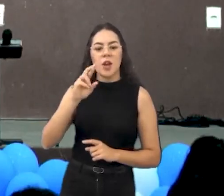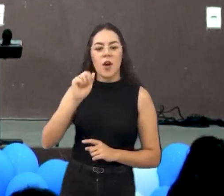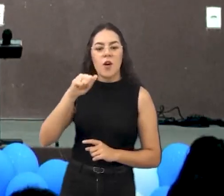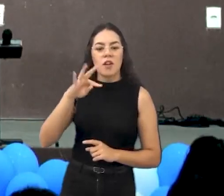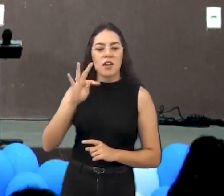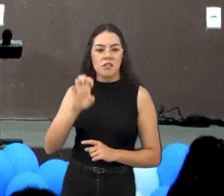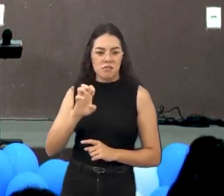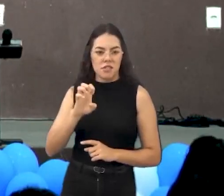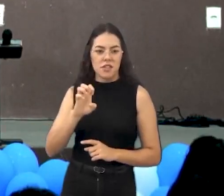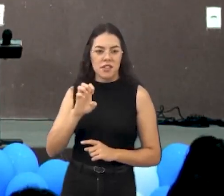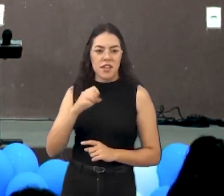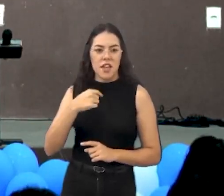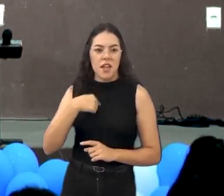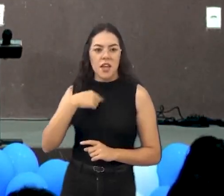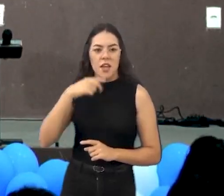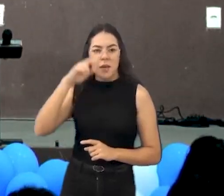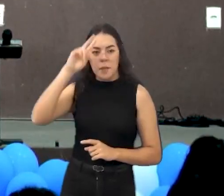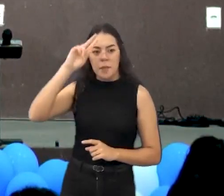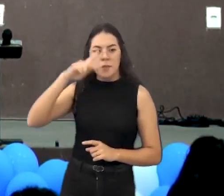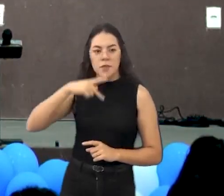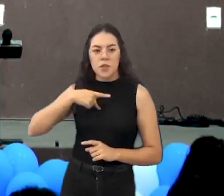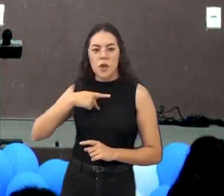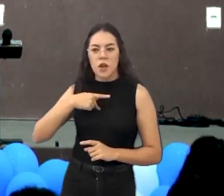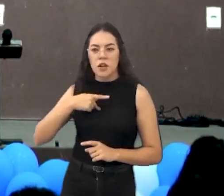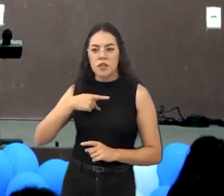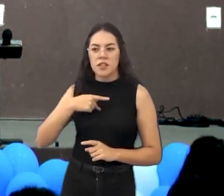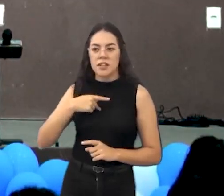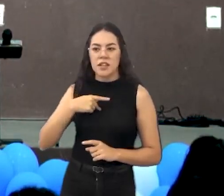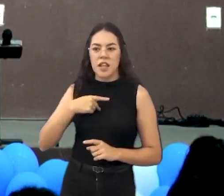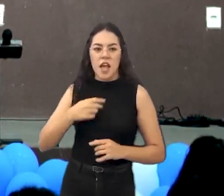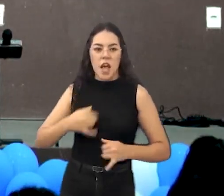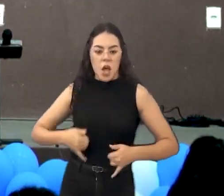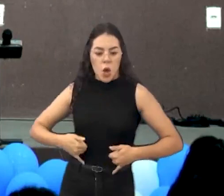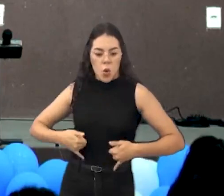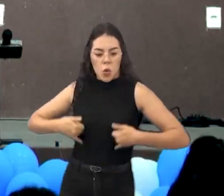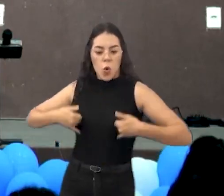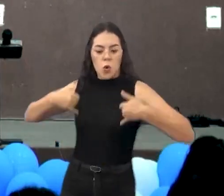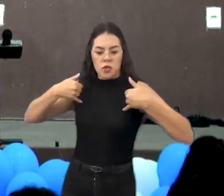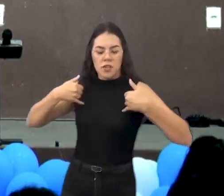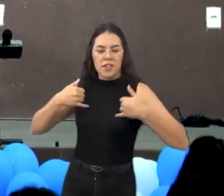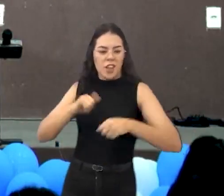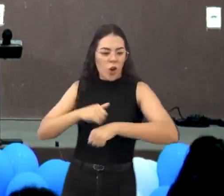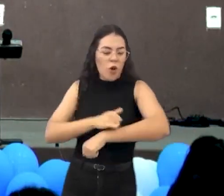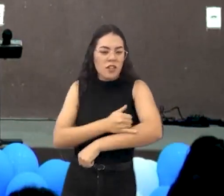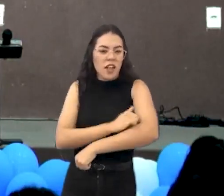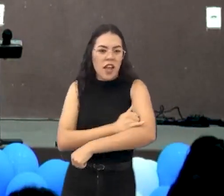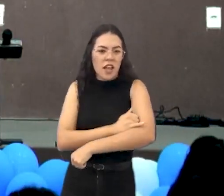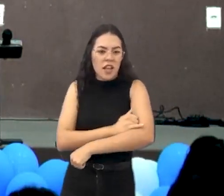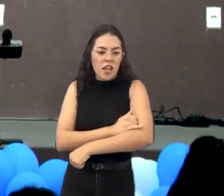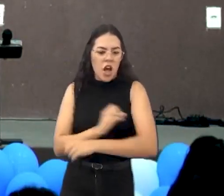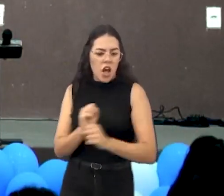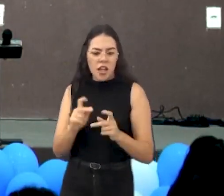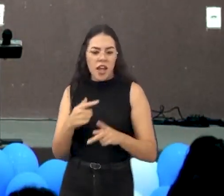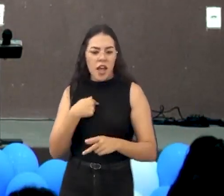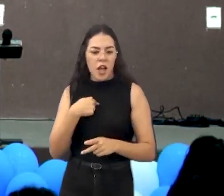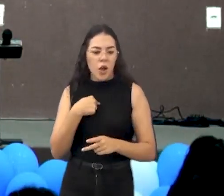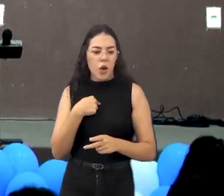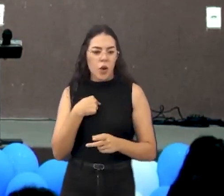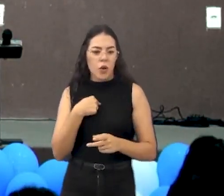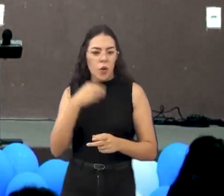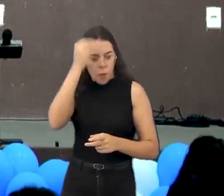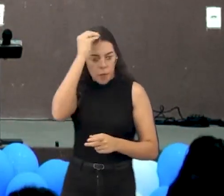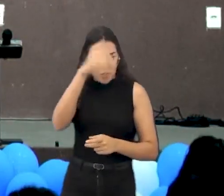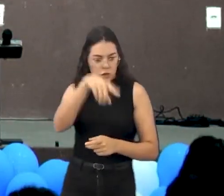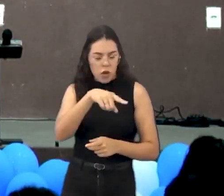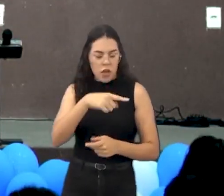medo de falar. Aí, engordou um pouquinho. Engordei, daí, a conta sua? Pronto, aí... Eu já vi jovem daqui curtindo as coisas dela. Pelo amor